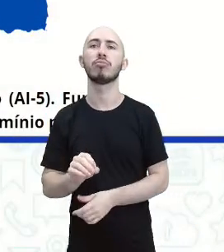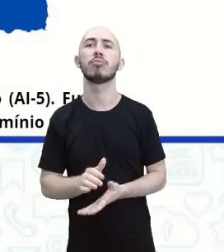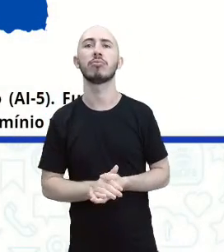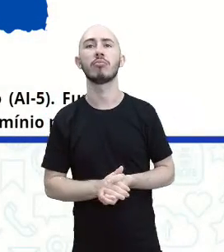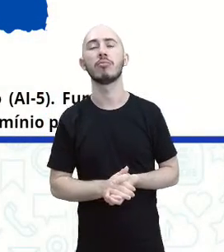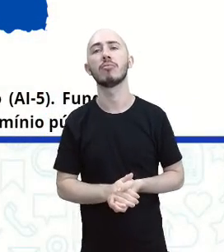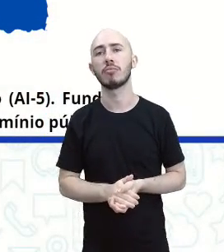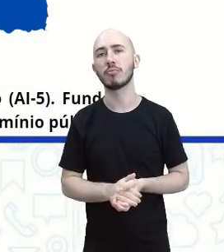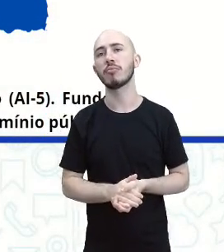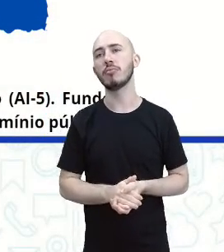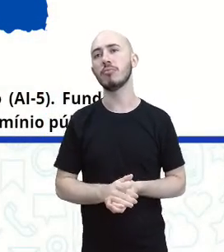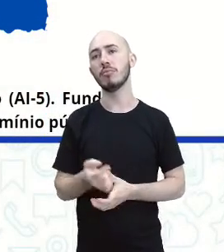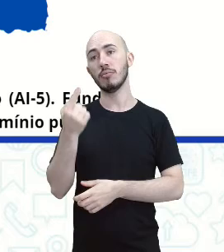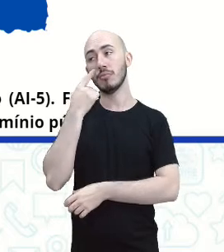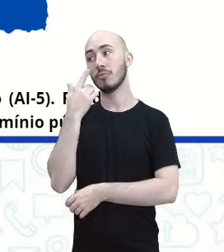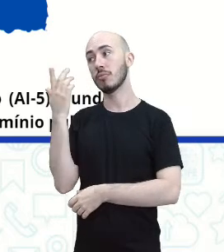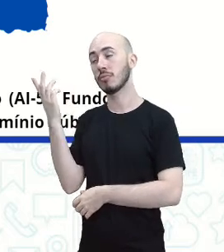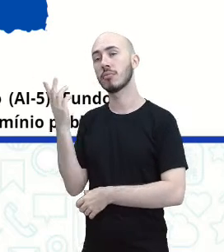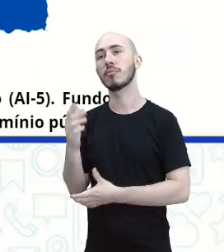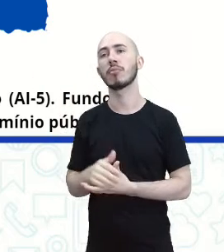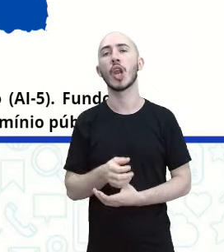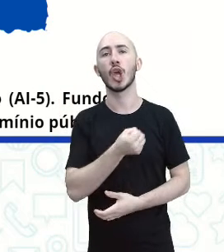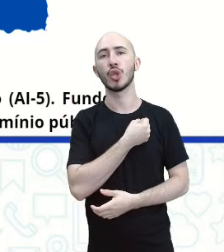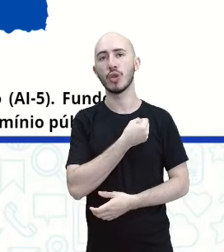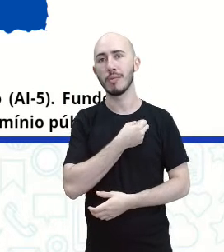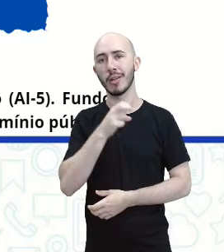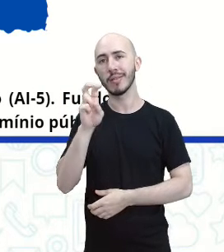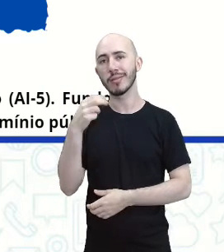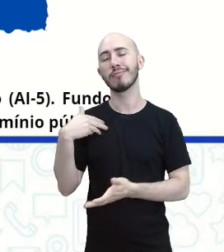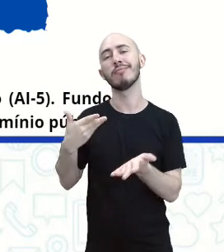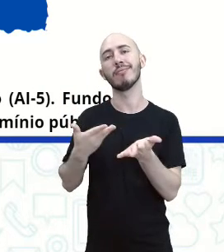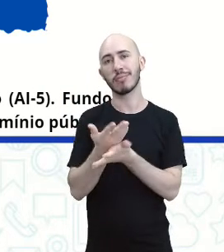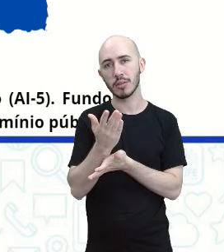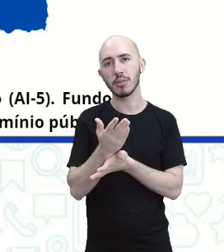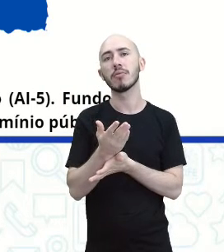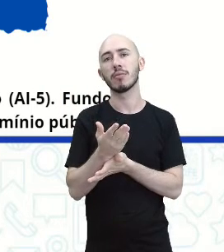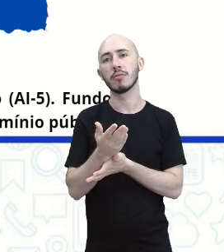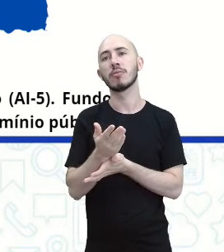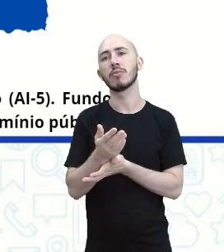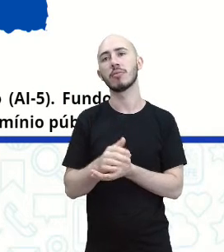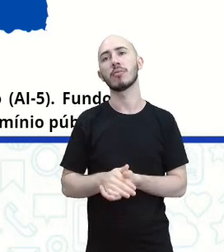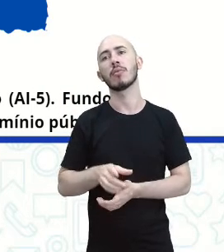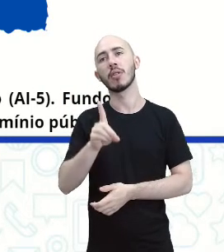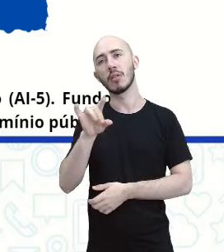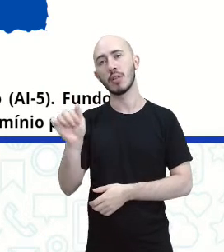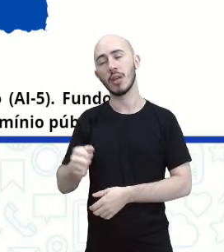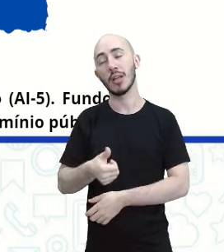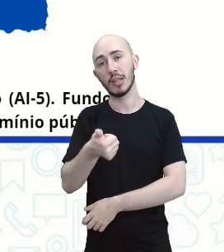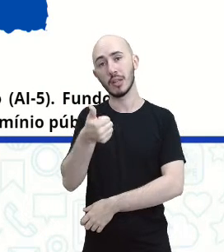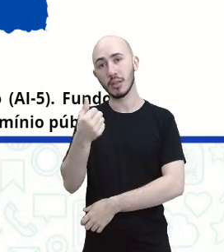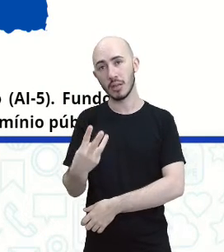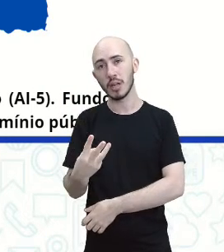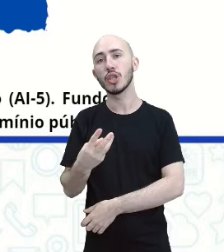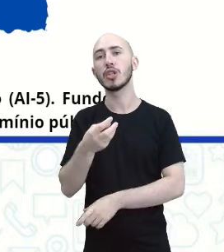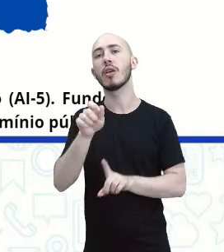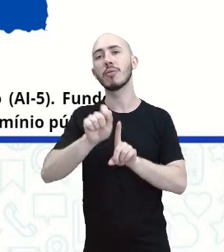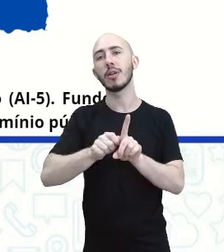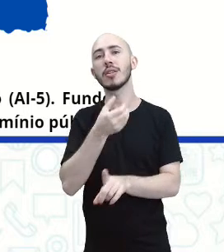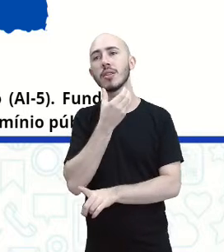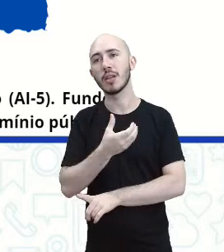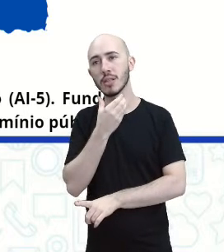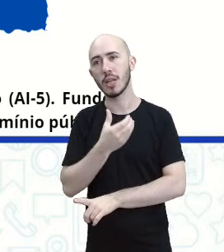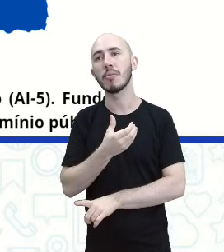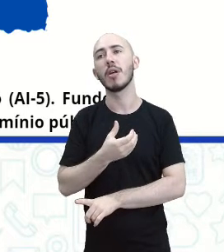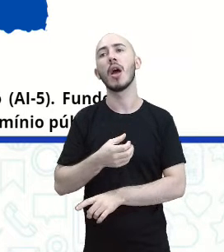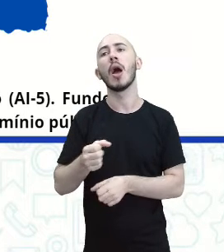ato institucional número 5, que acabou sendo promulgado aí em 13 de dezembro de 1968.